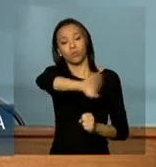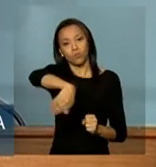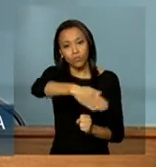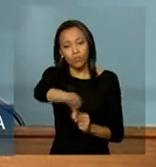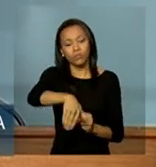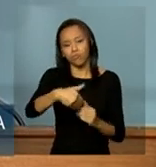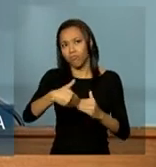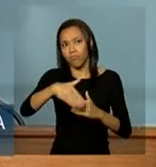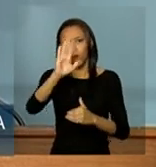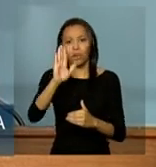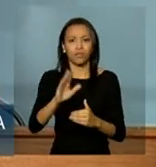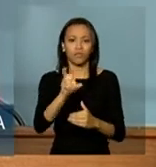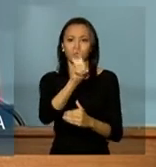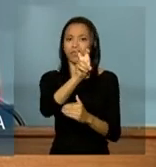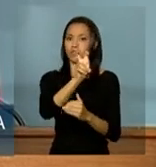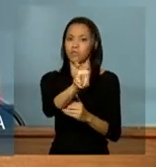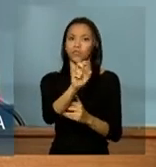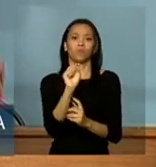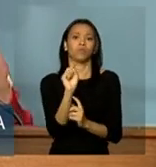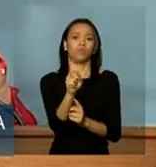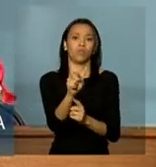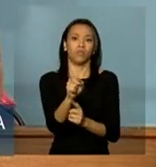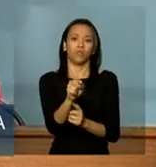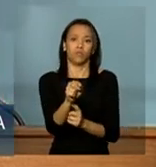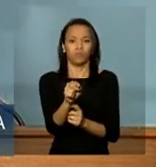aliás, mais de